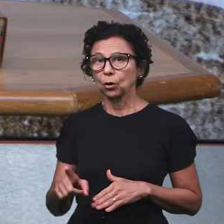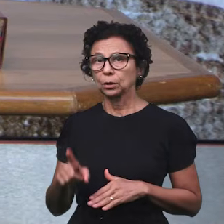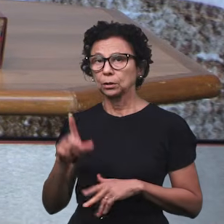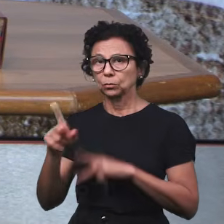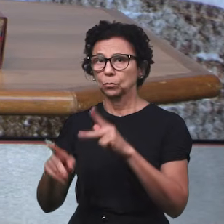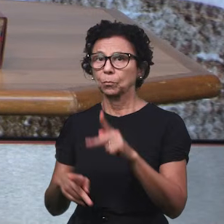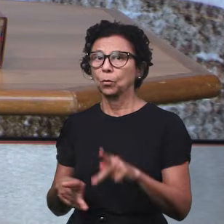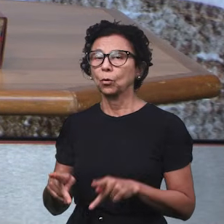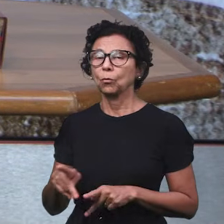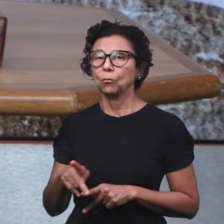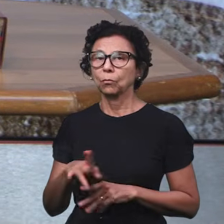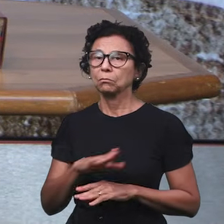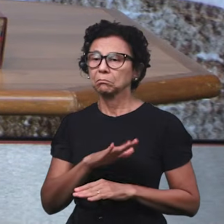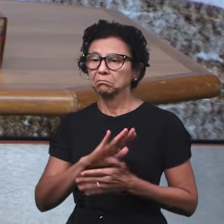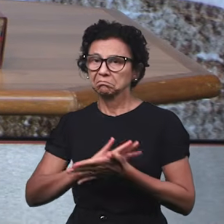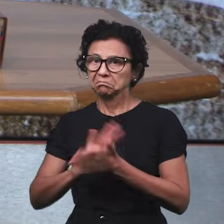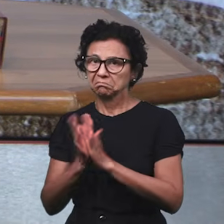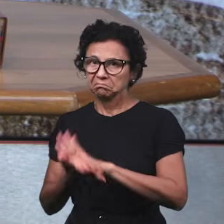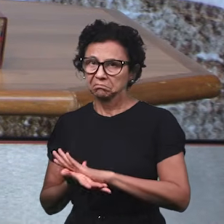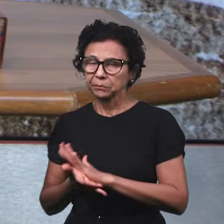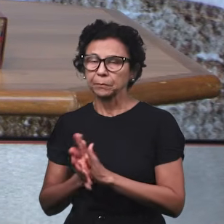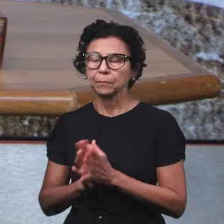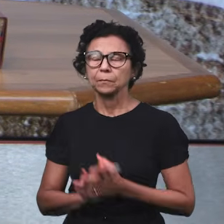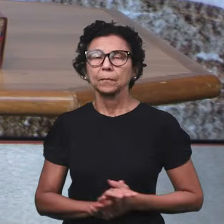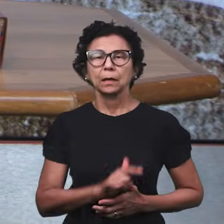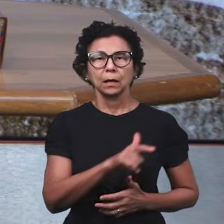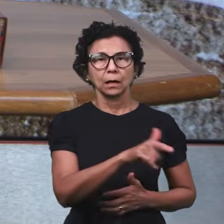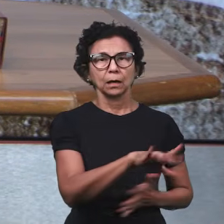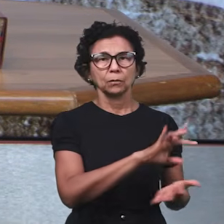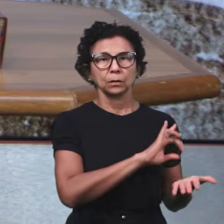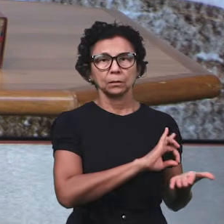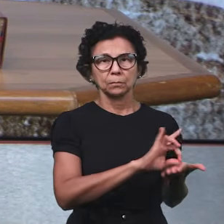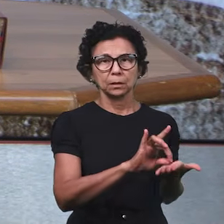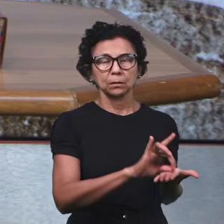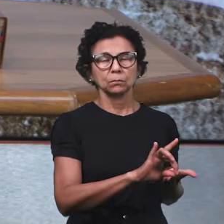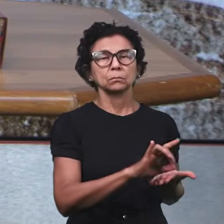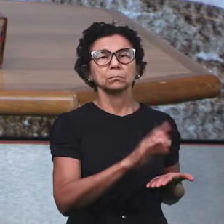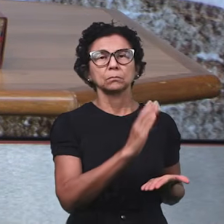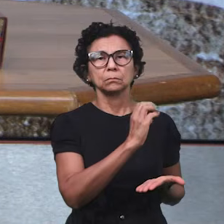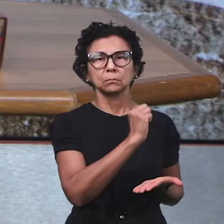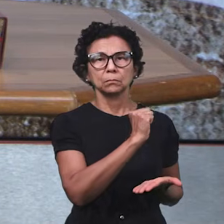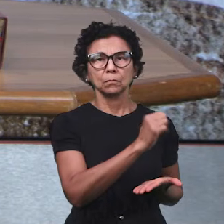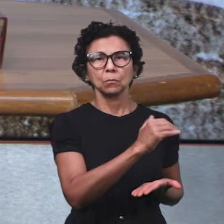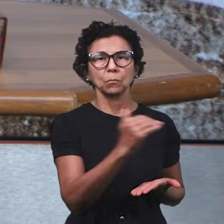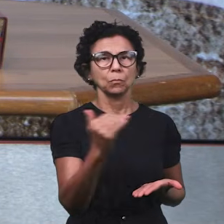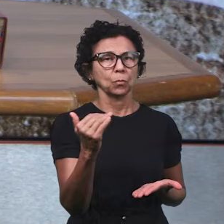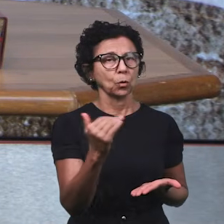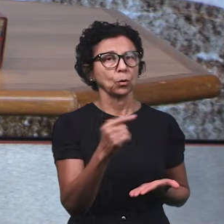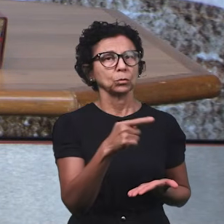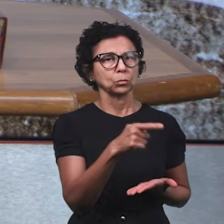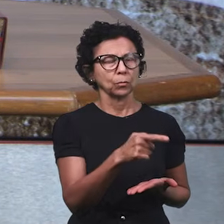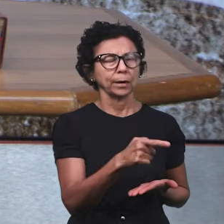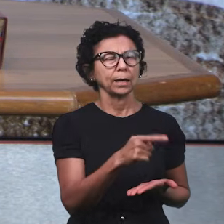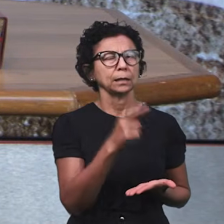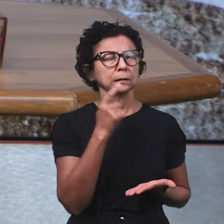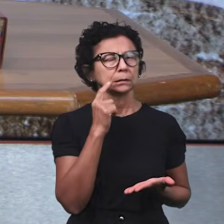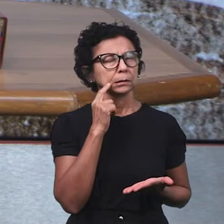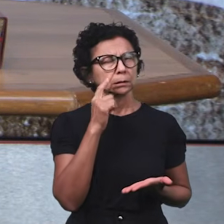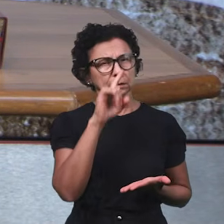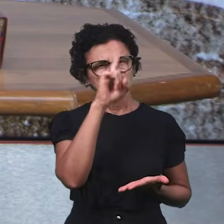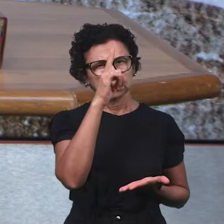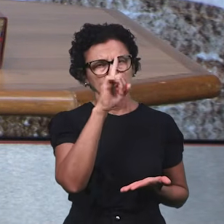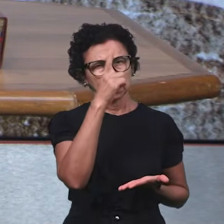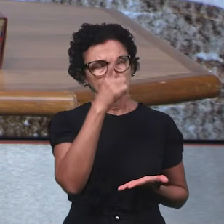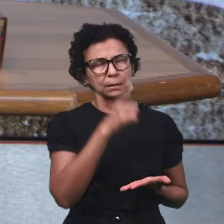O inimigo dos judeus já foi ali morto, o seu intento já foi descoberto, já houve ali